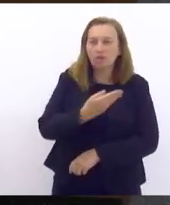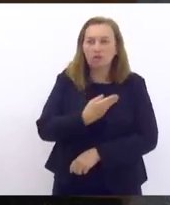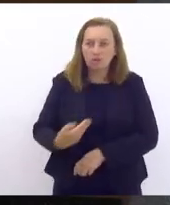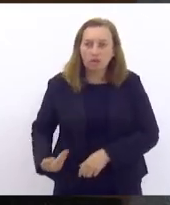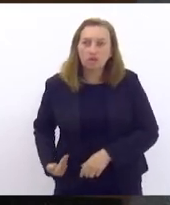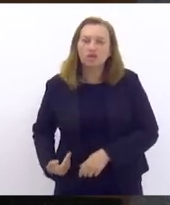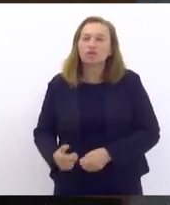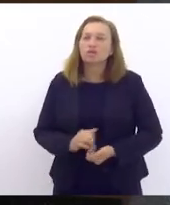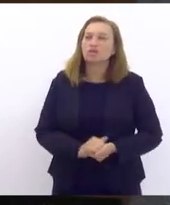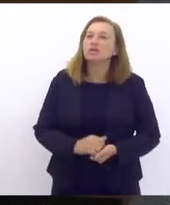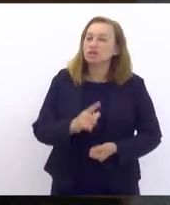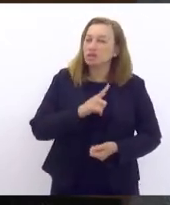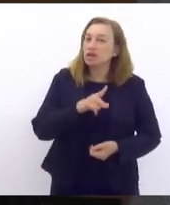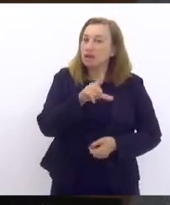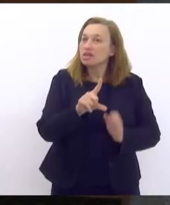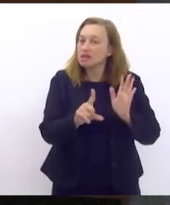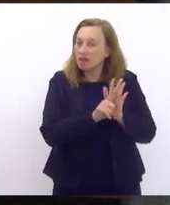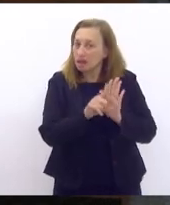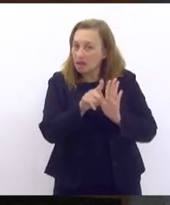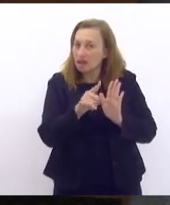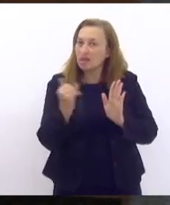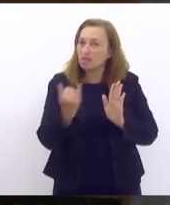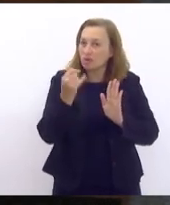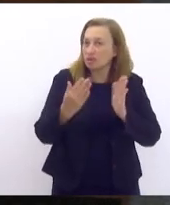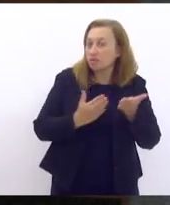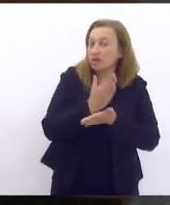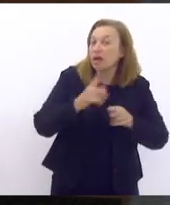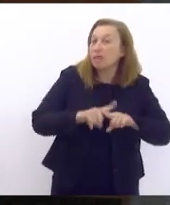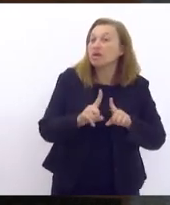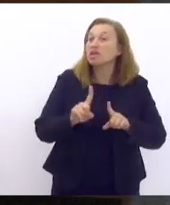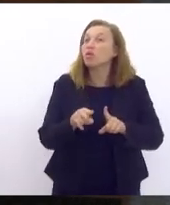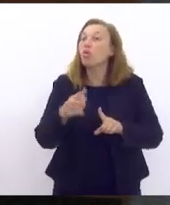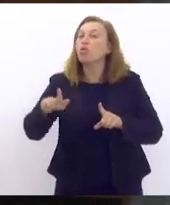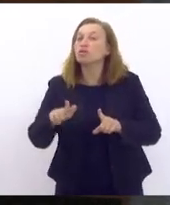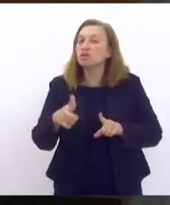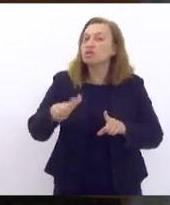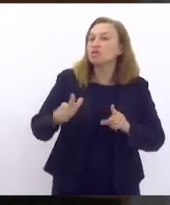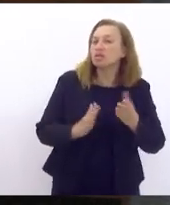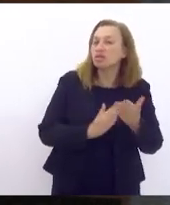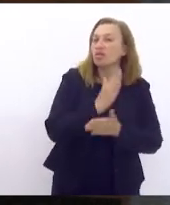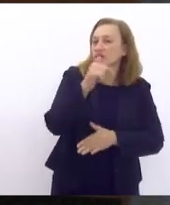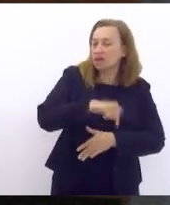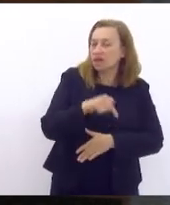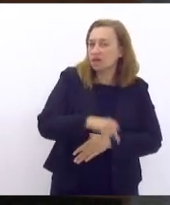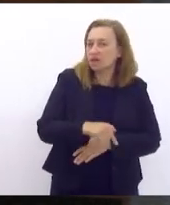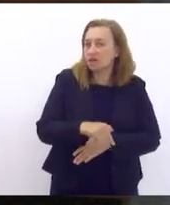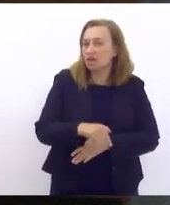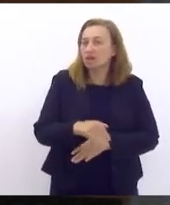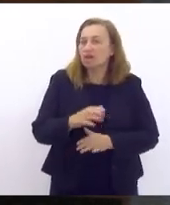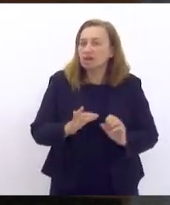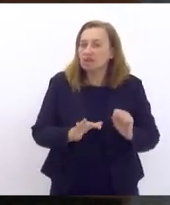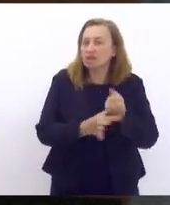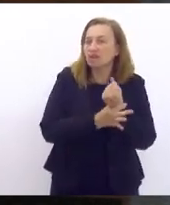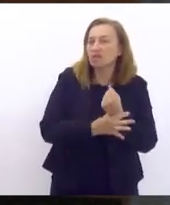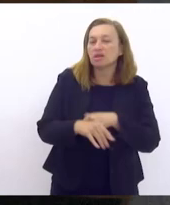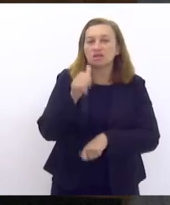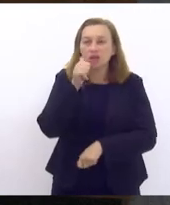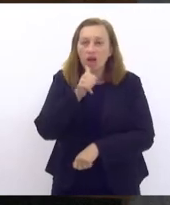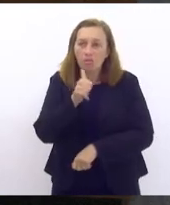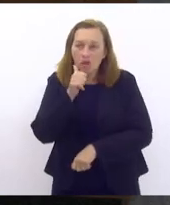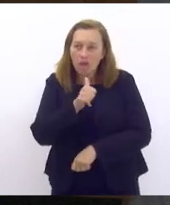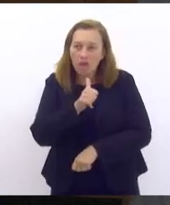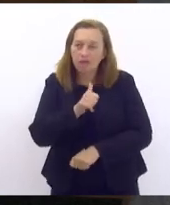que tem essa lei é importante ser aprovada, mas que tantas outras foram aprovadas aqui para garantir para essas mulheres